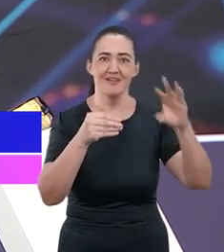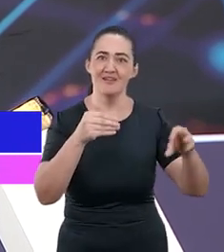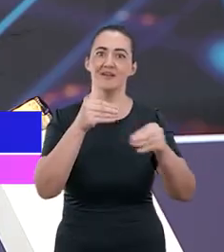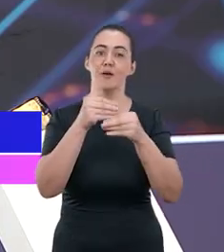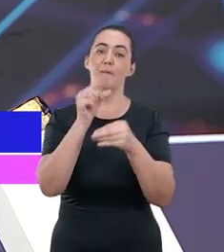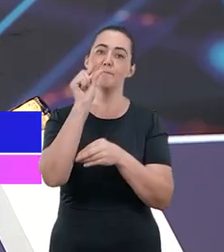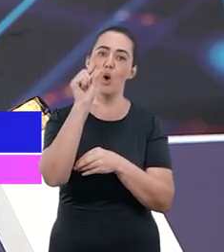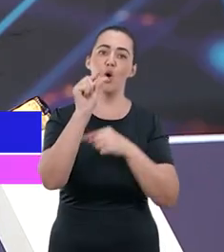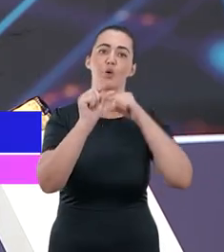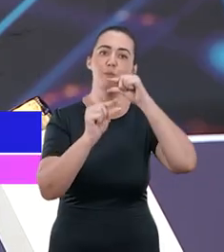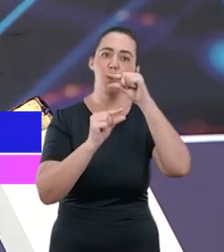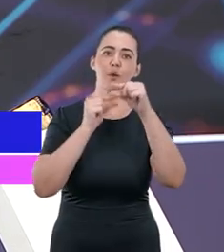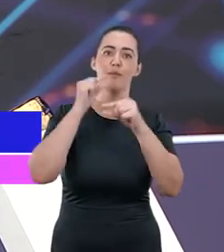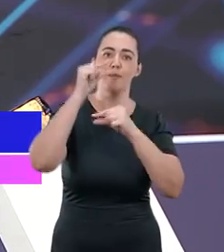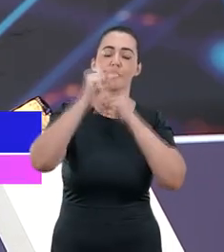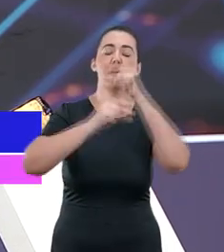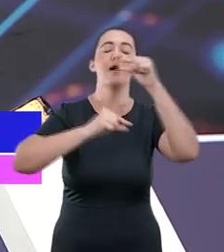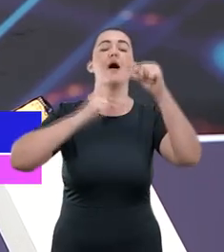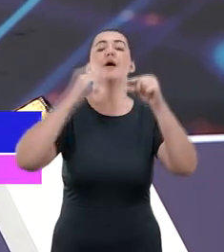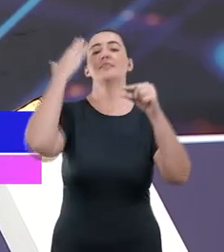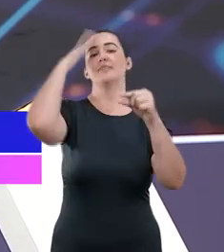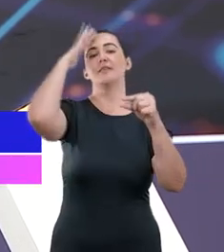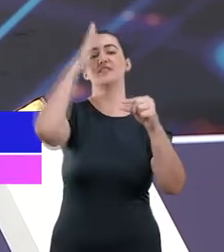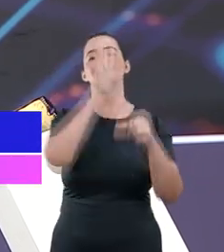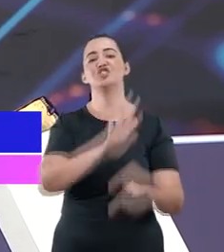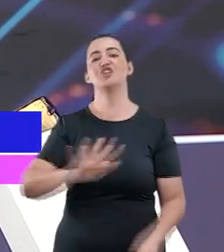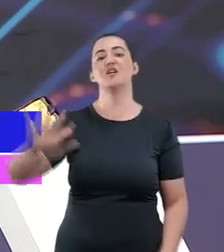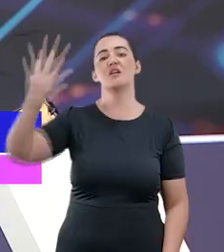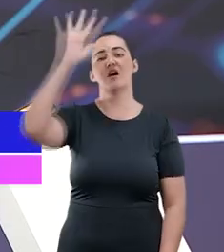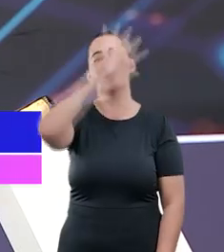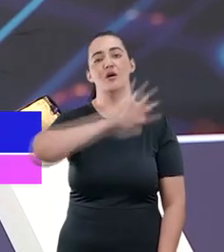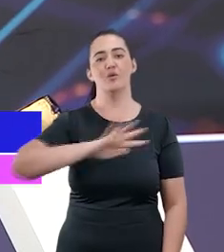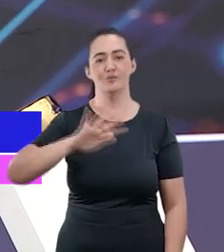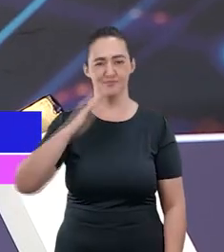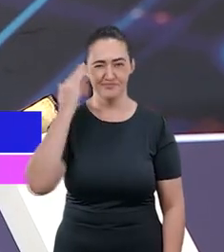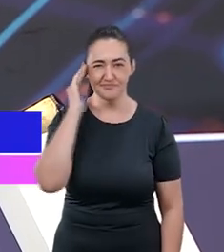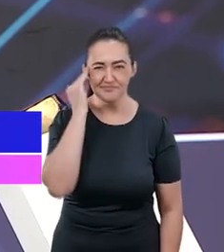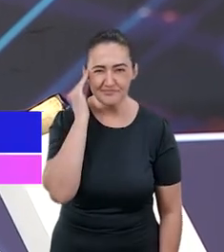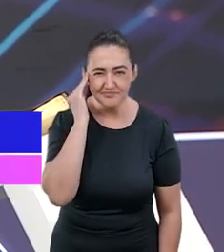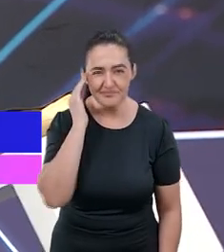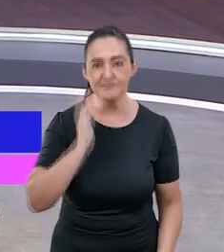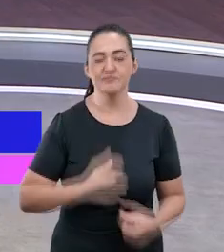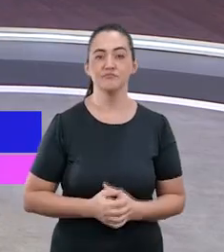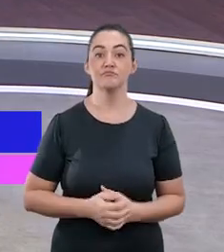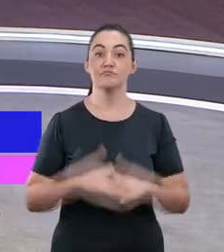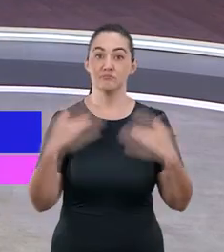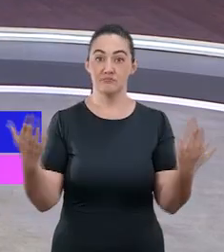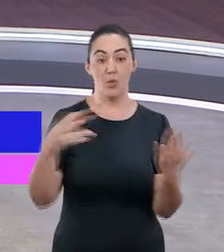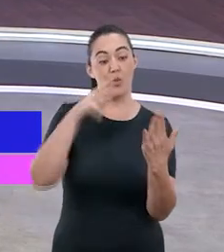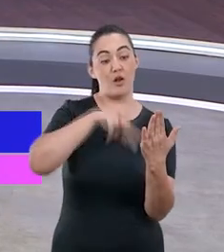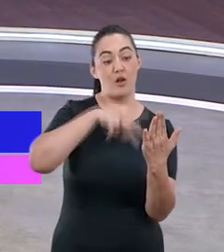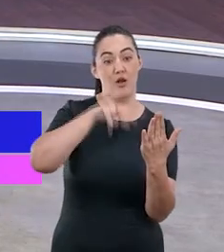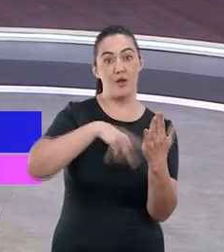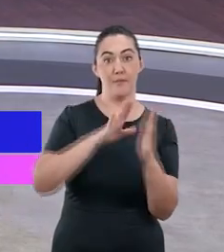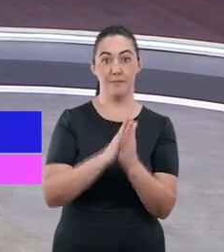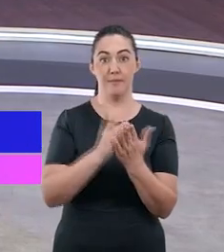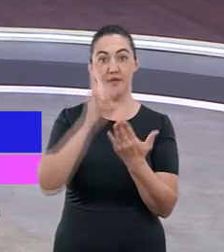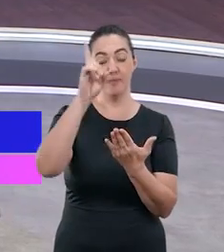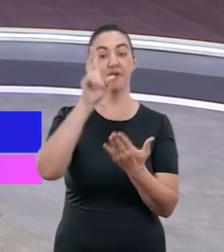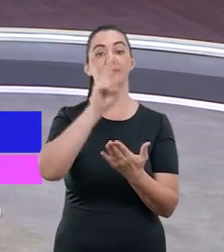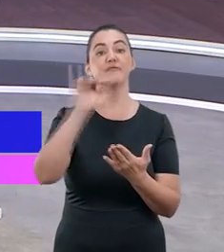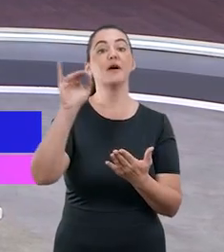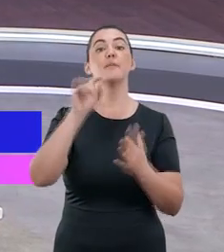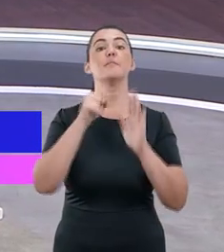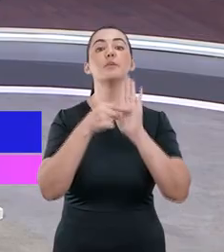apresentar para você o cenário daquilo que Deus tem e daquilo que Deus quer para a sua vida. Então, ler a Bíblia vai mostrar para você o